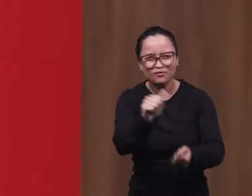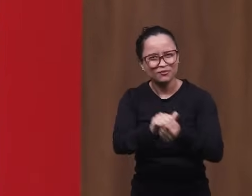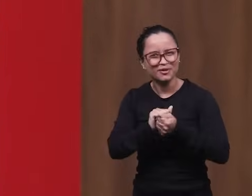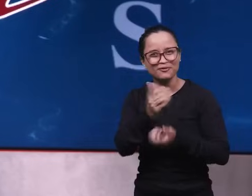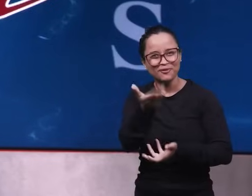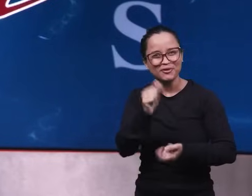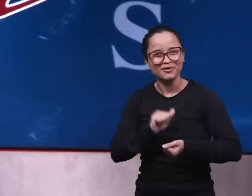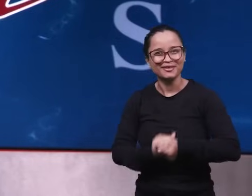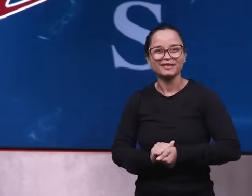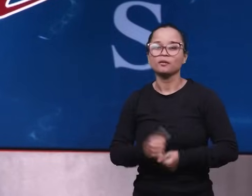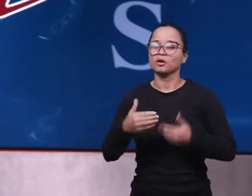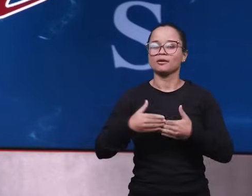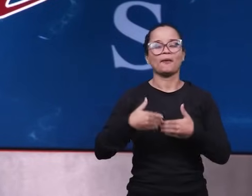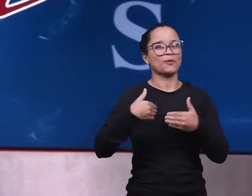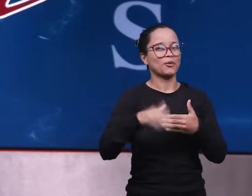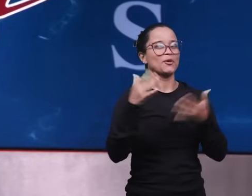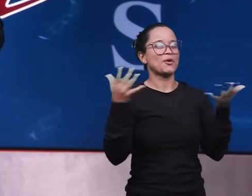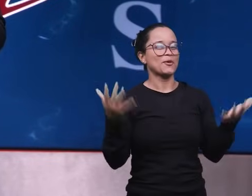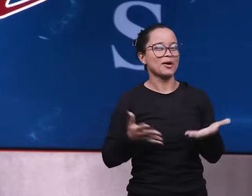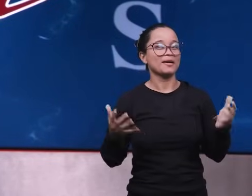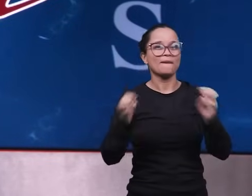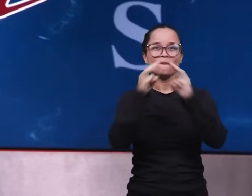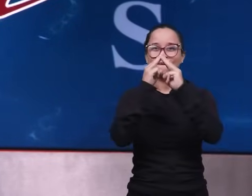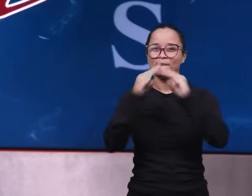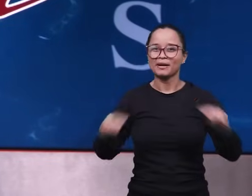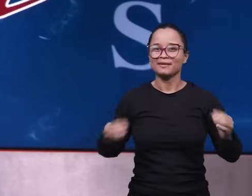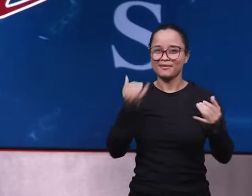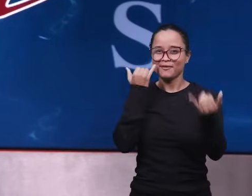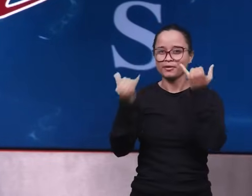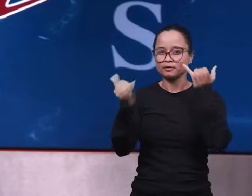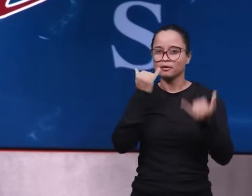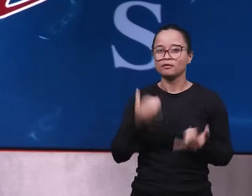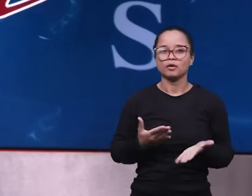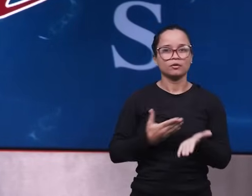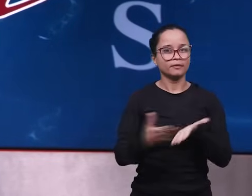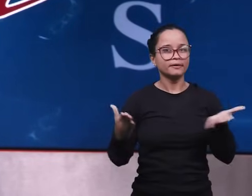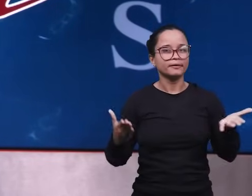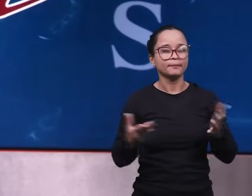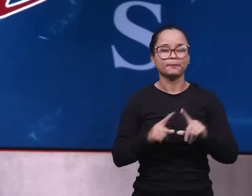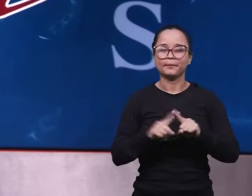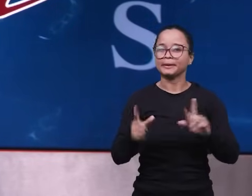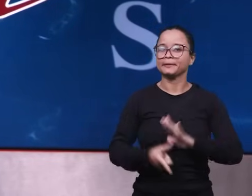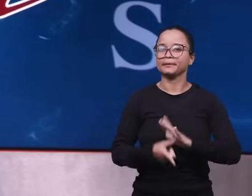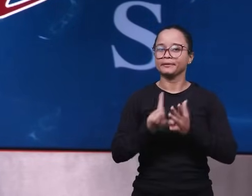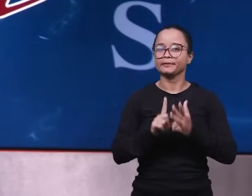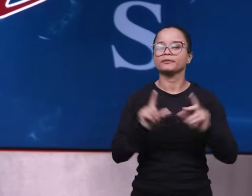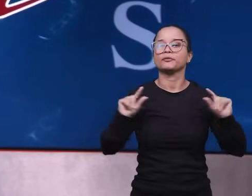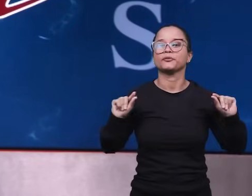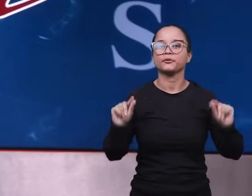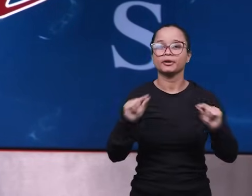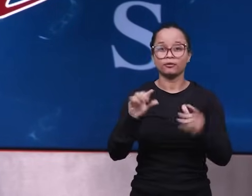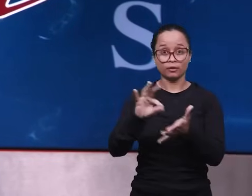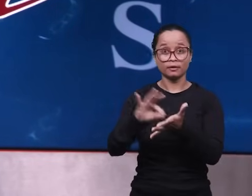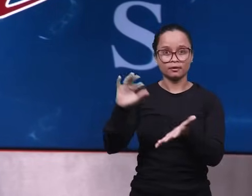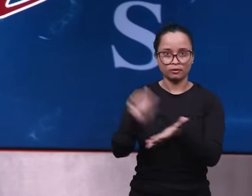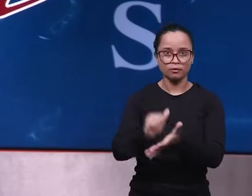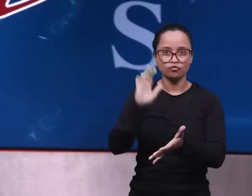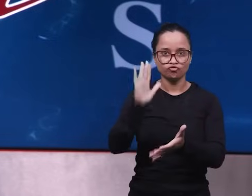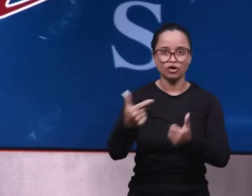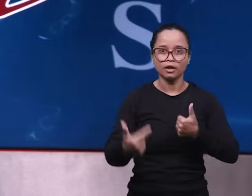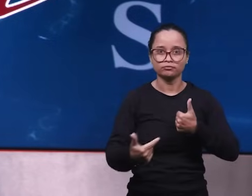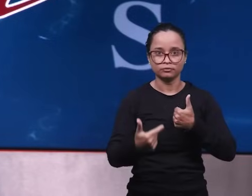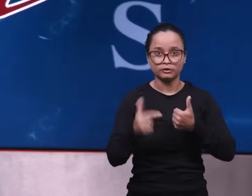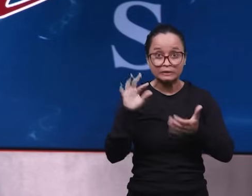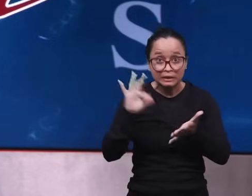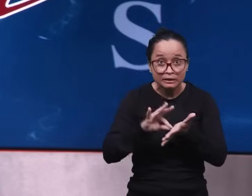cá, vem cá, vem cá comigo, vem cá comigo porque a partir de agora o Manaim News está entrando no ar, mas antes, vamos fazer o seguinte, você já fez a sua inscrição no